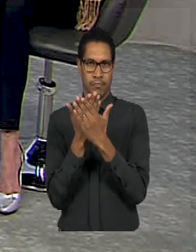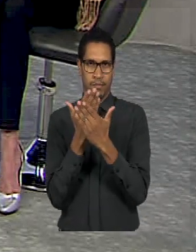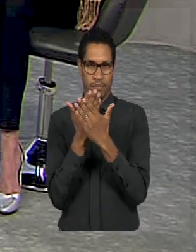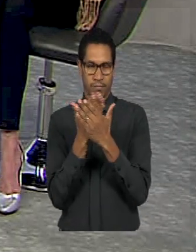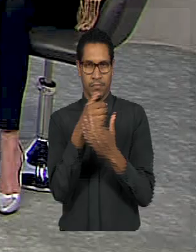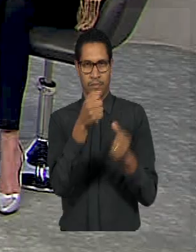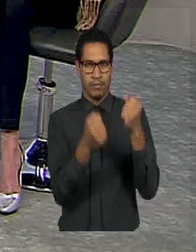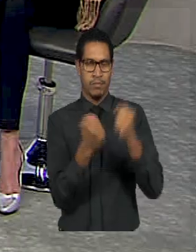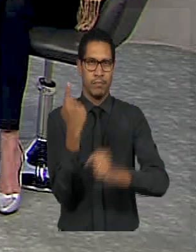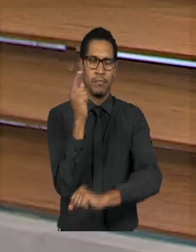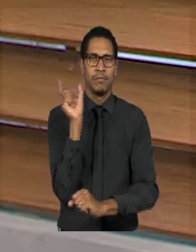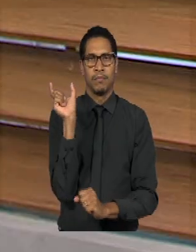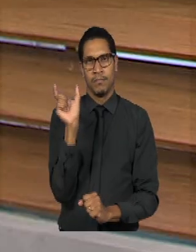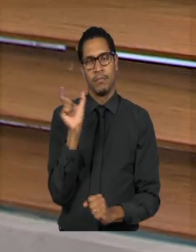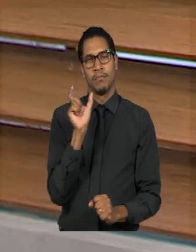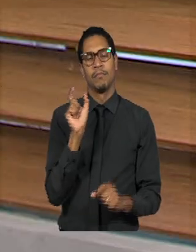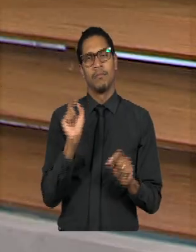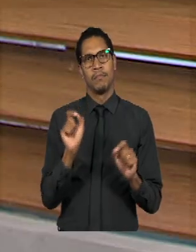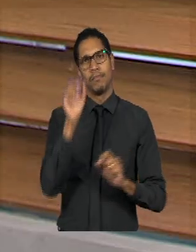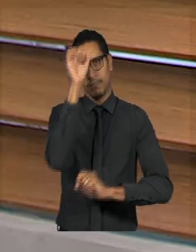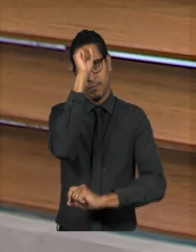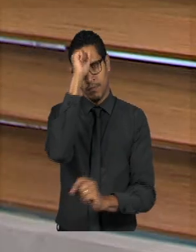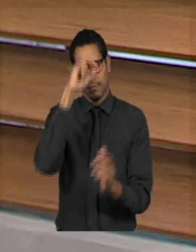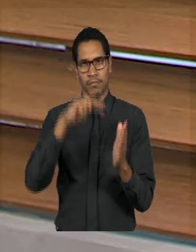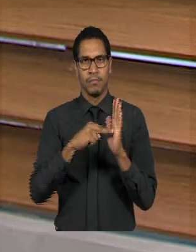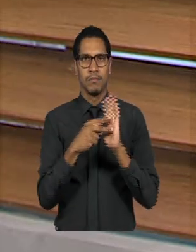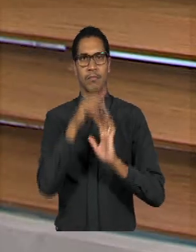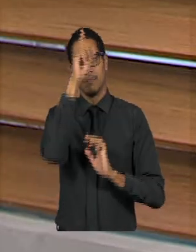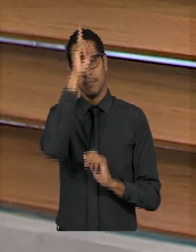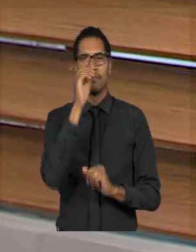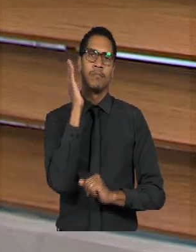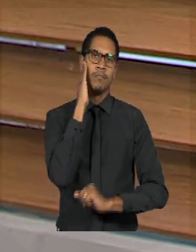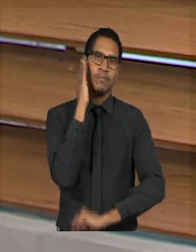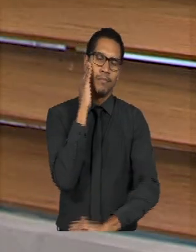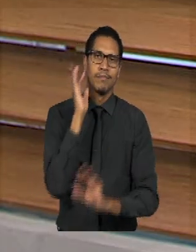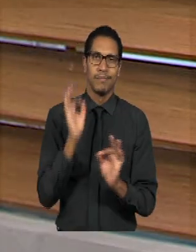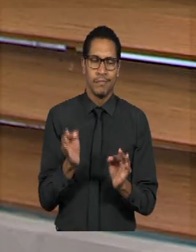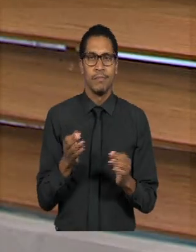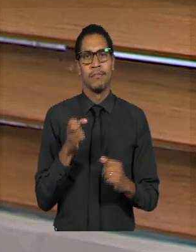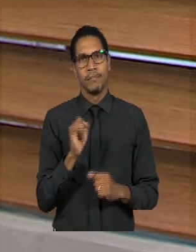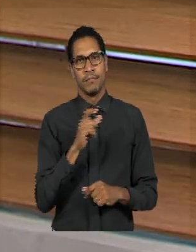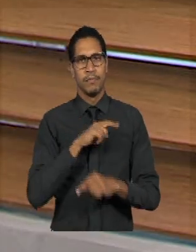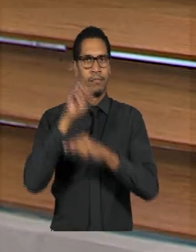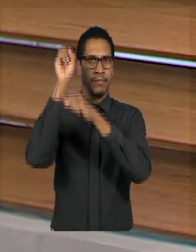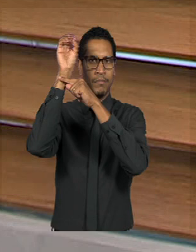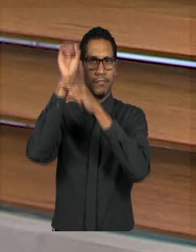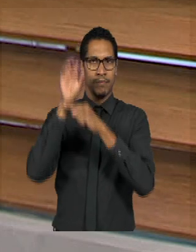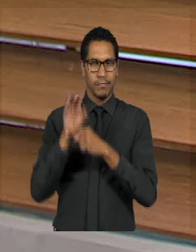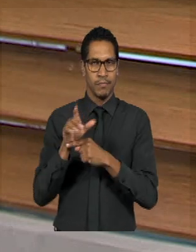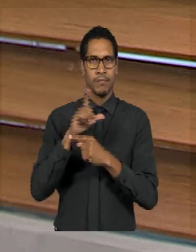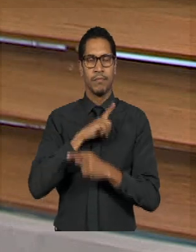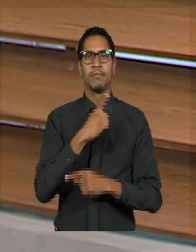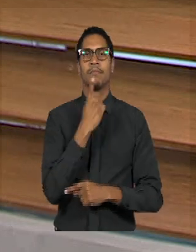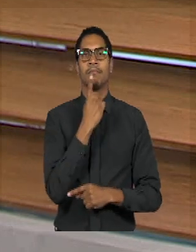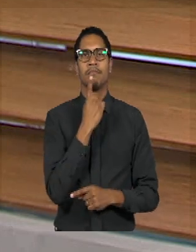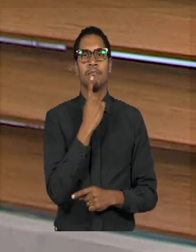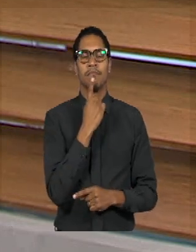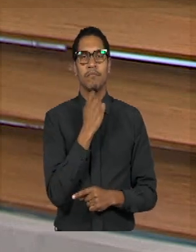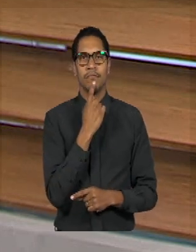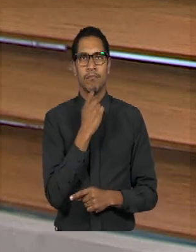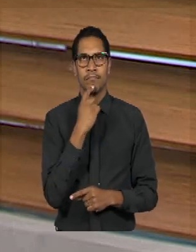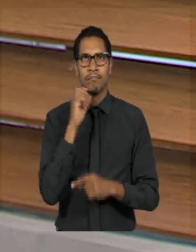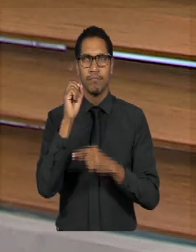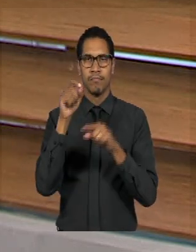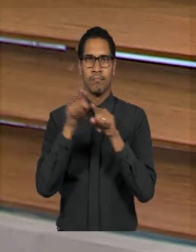primeira habilitação, a gente aprende o que significa o amarelo. Então, quando o semáforo, você está no vermelho e